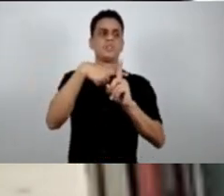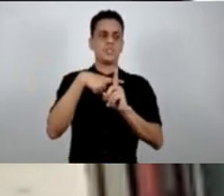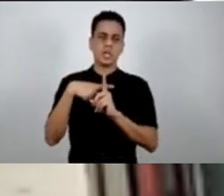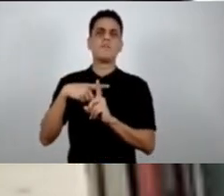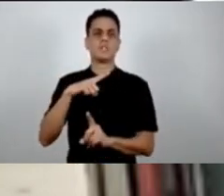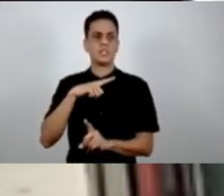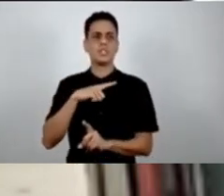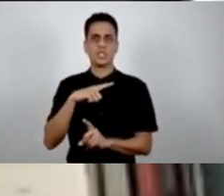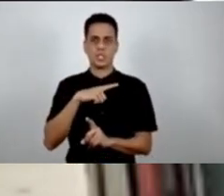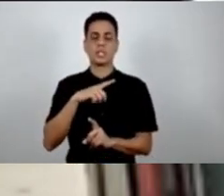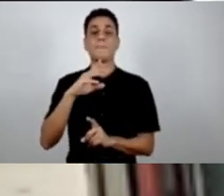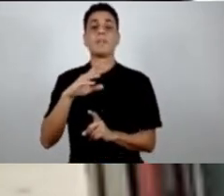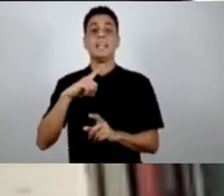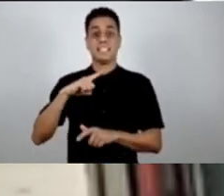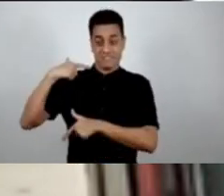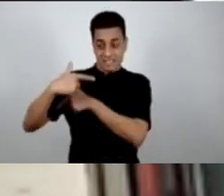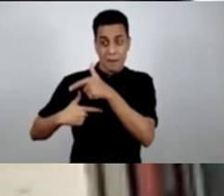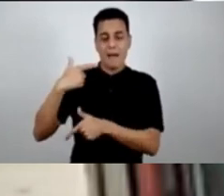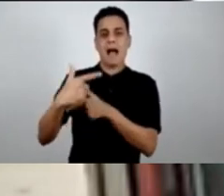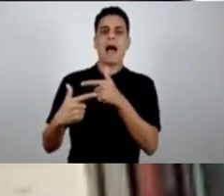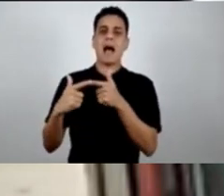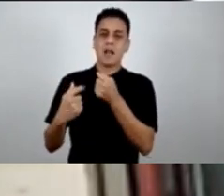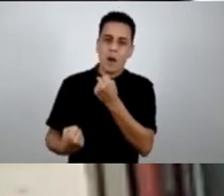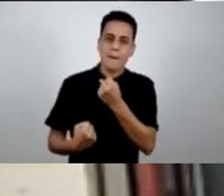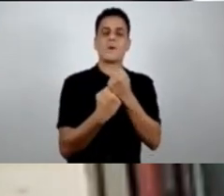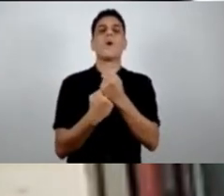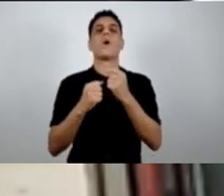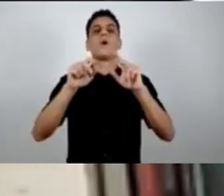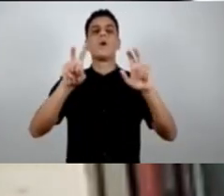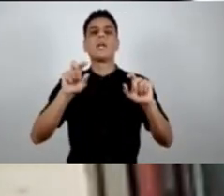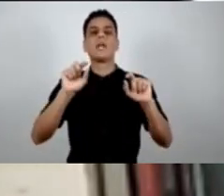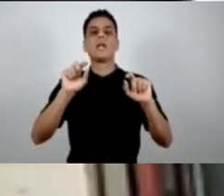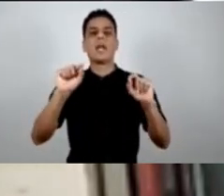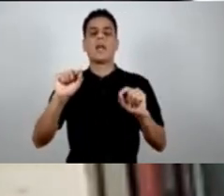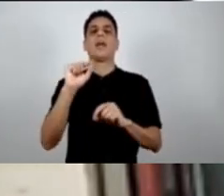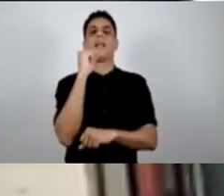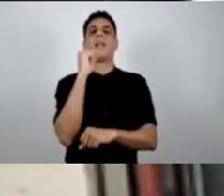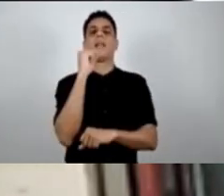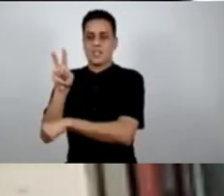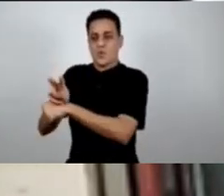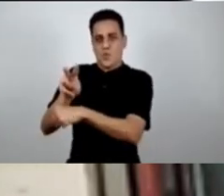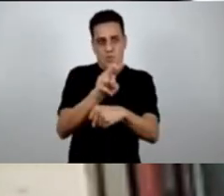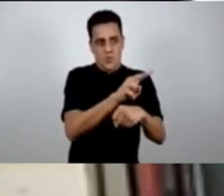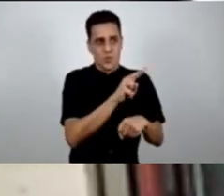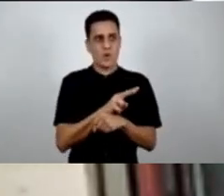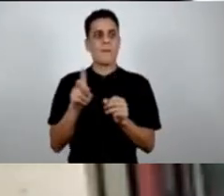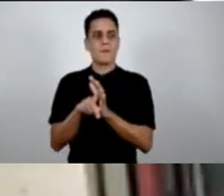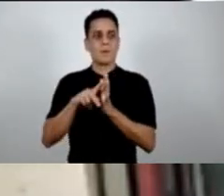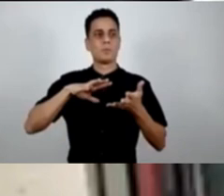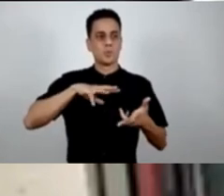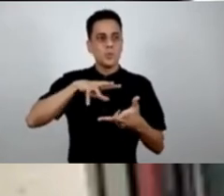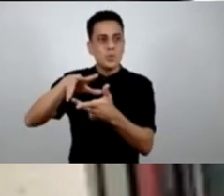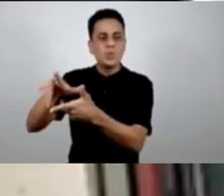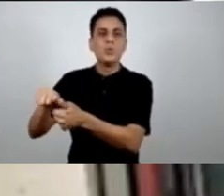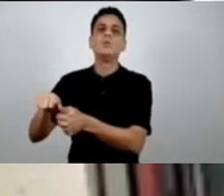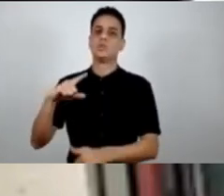grande protagonista na sustentabilidade, nos debates sobre meio ambiente no mundo,